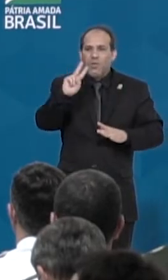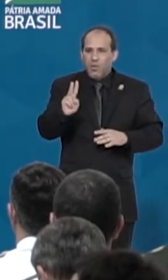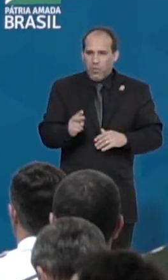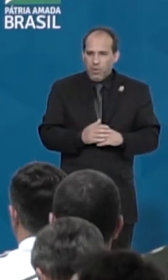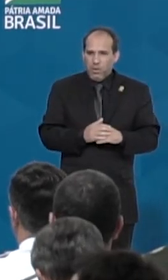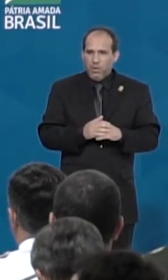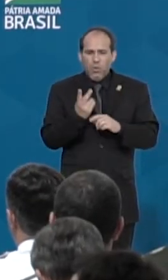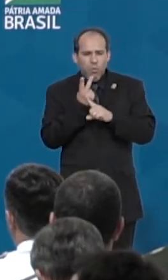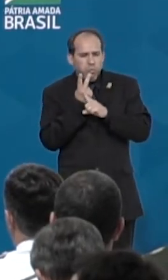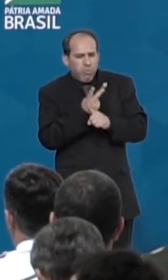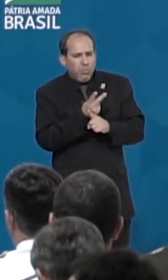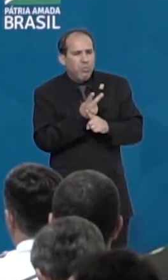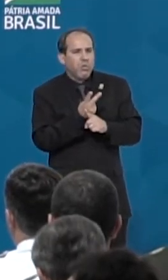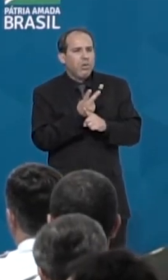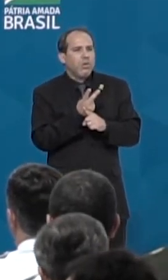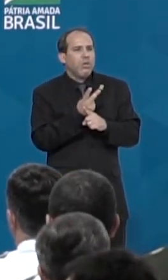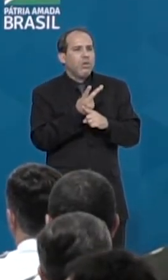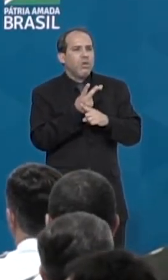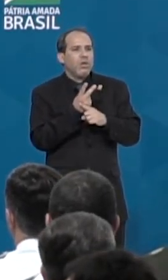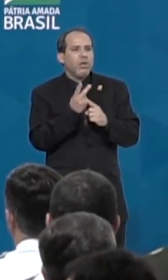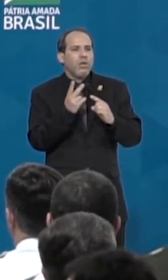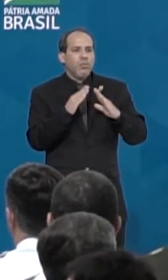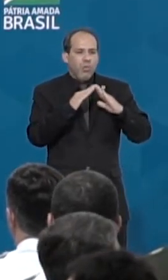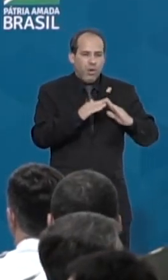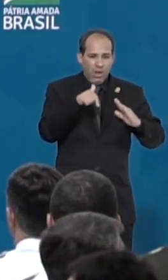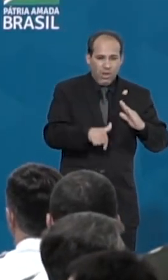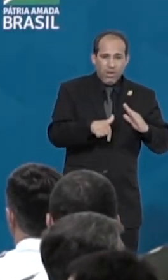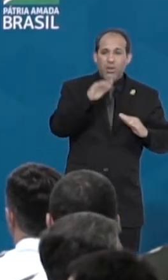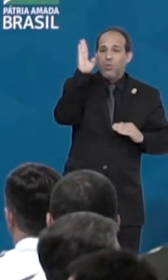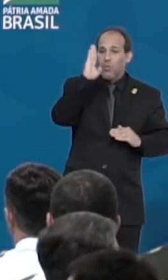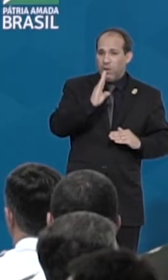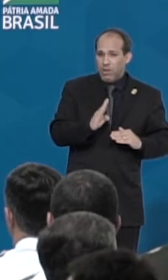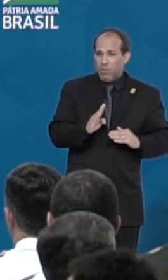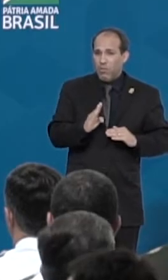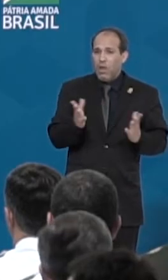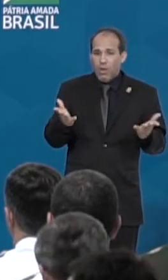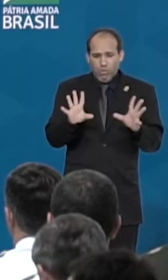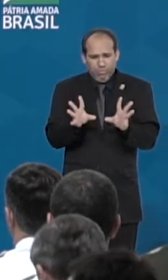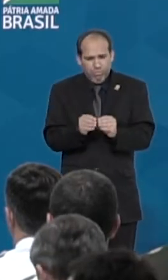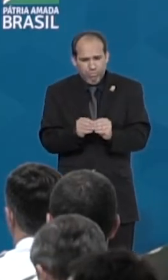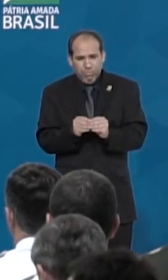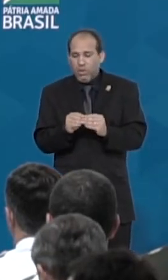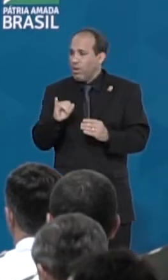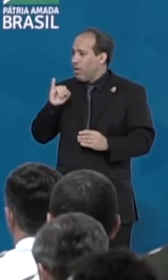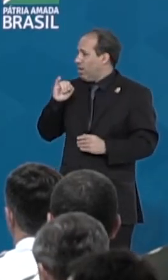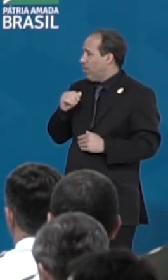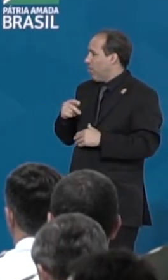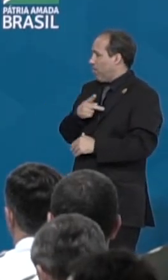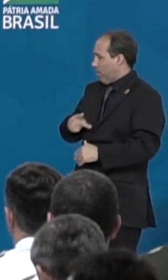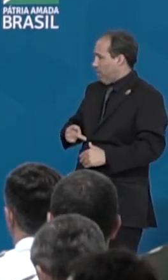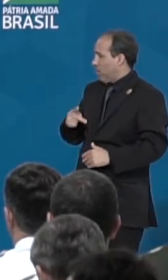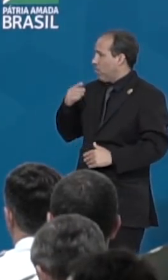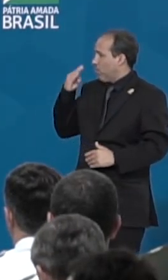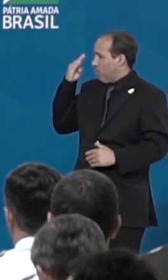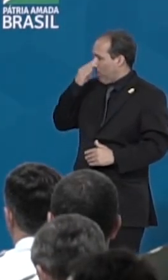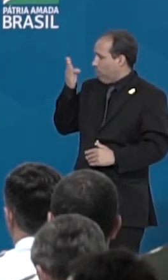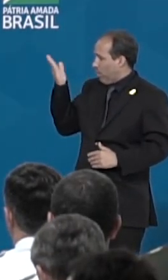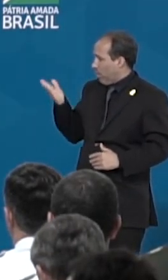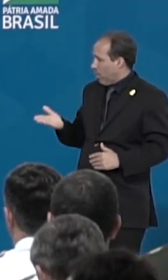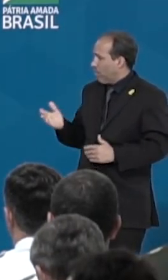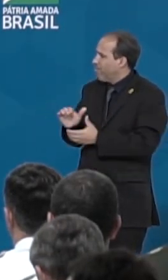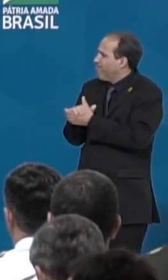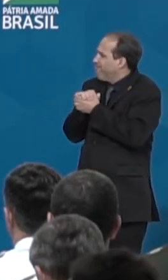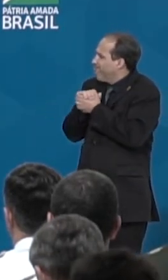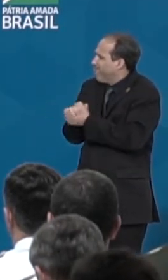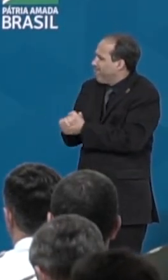buscam refúgio e residência no Brasil. Finalizo, presidente Bolsonaro, parabenizando o